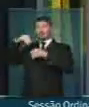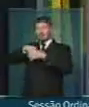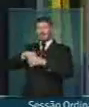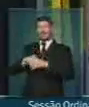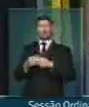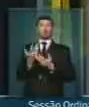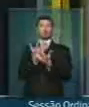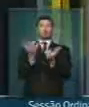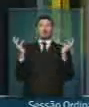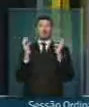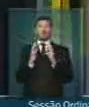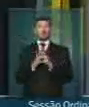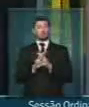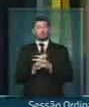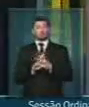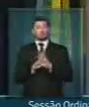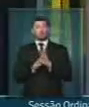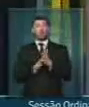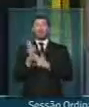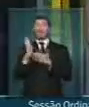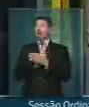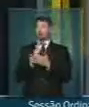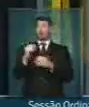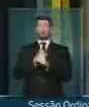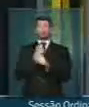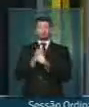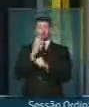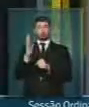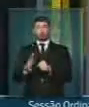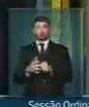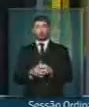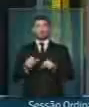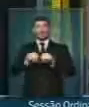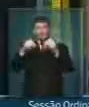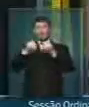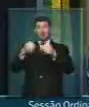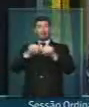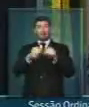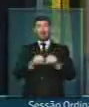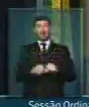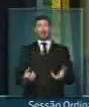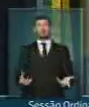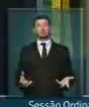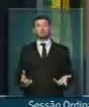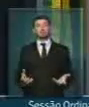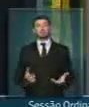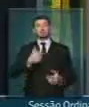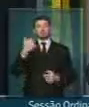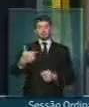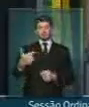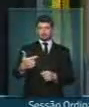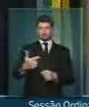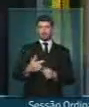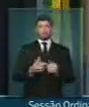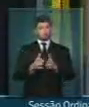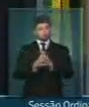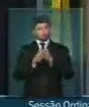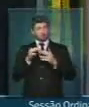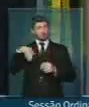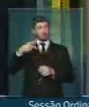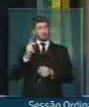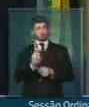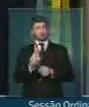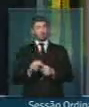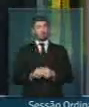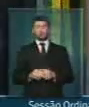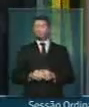mato, boa parte deles concluído, sendo depredados. Segundo, nós pedimos ao Ministério Público